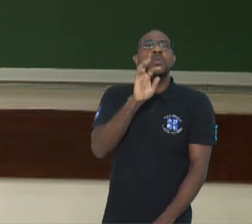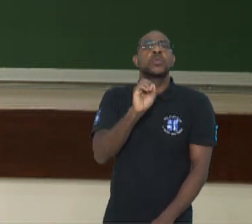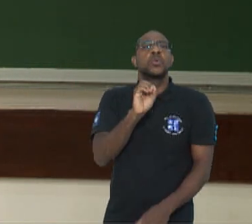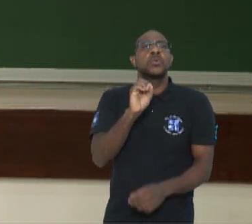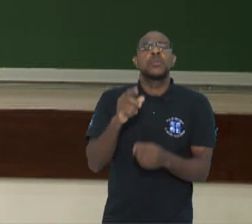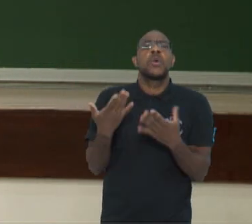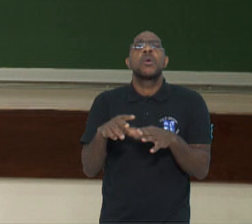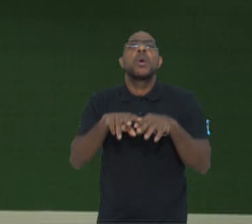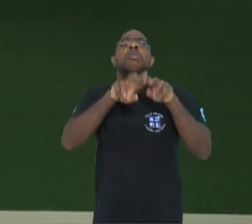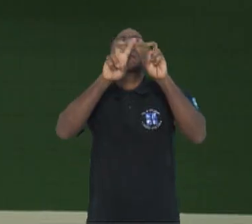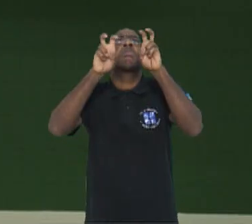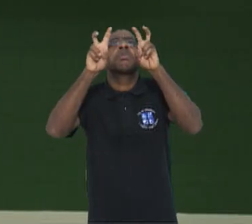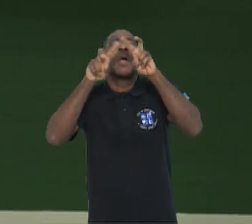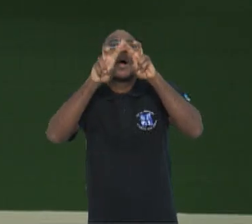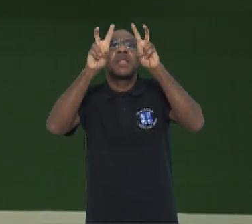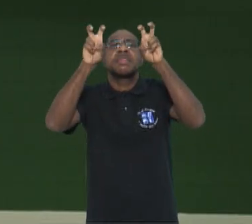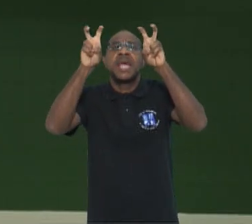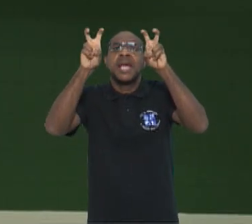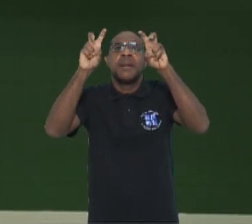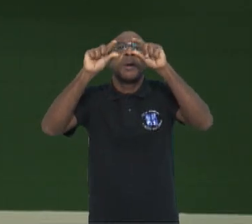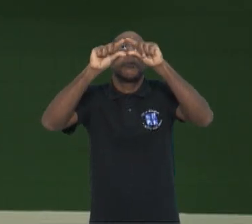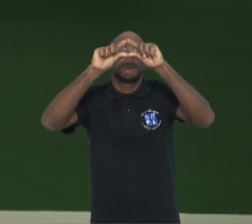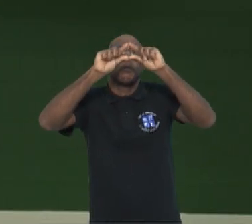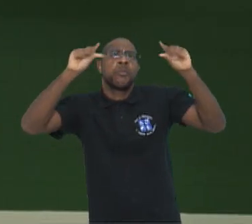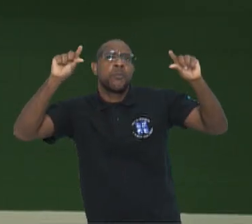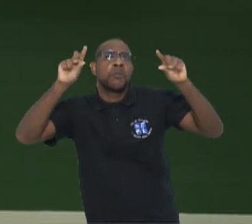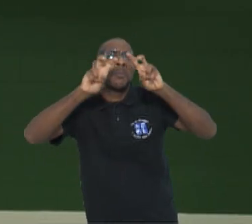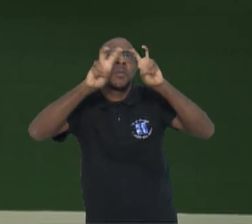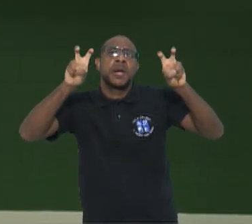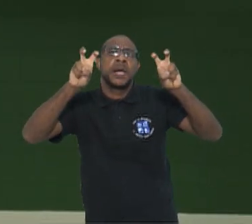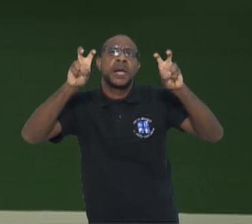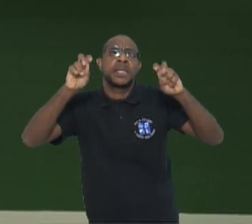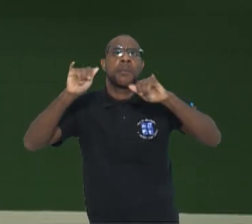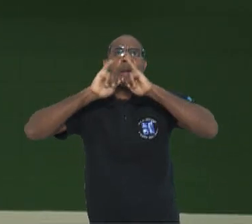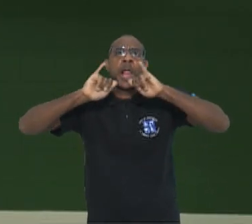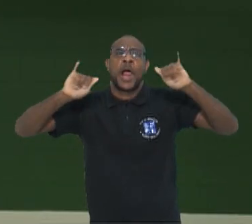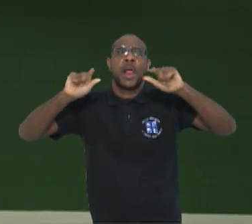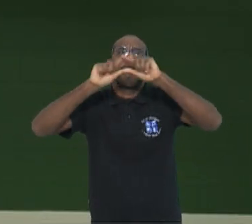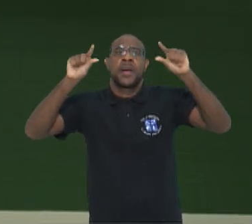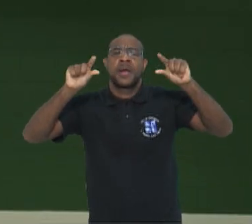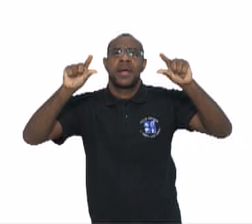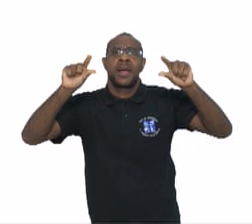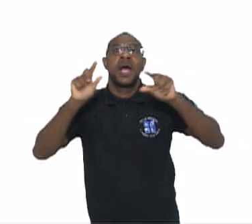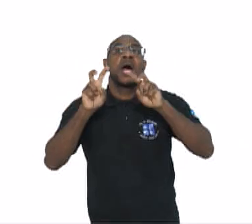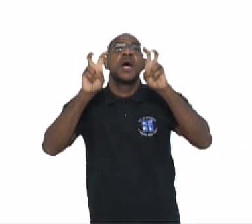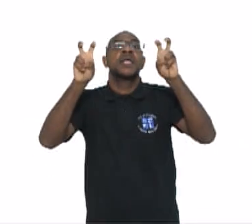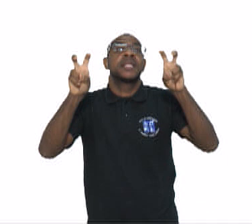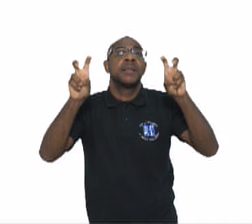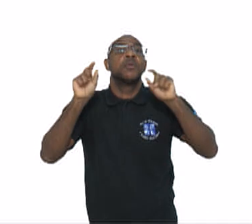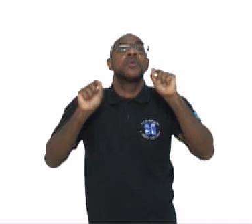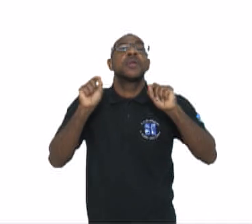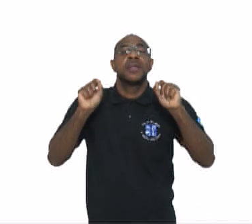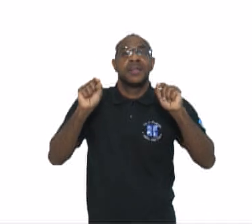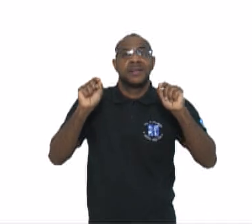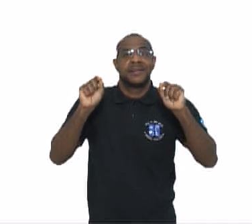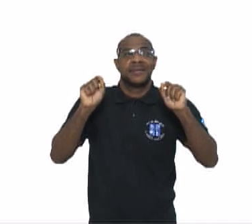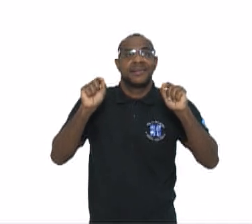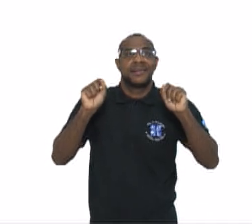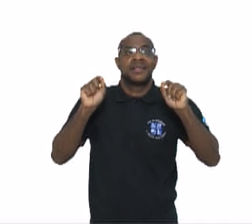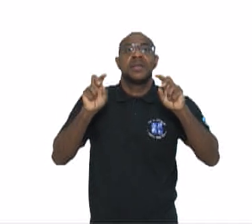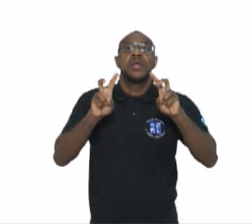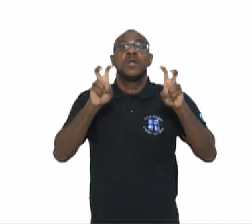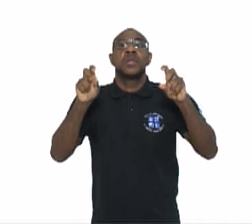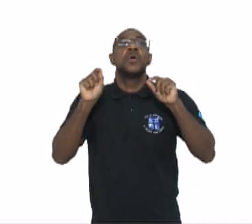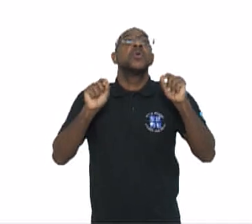A partir do título da manchete, o tema da reportagem é, então acertou quem disse que o tema será